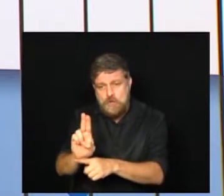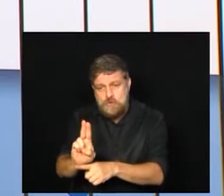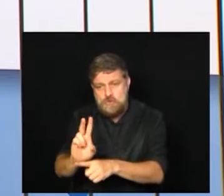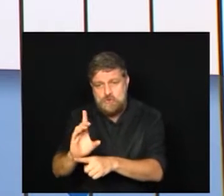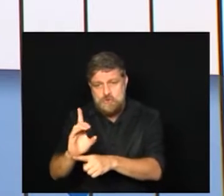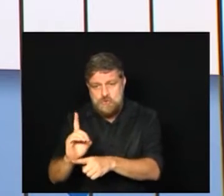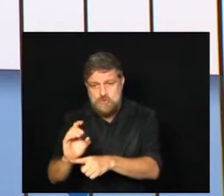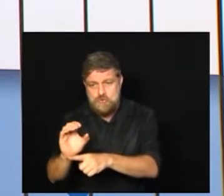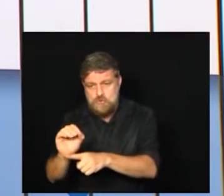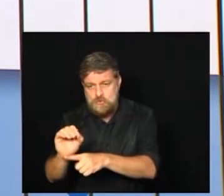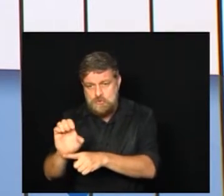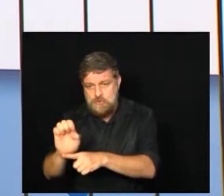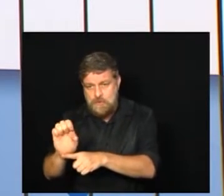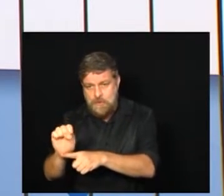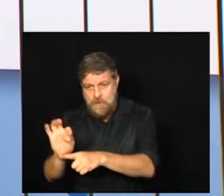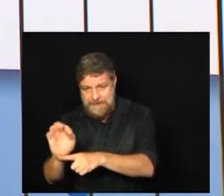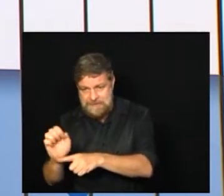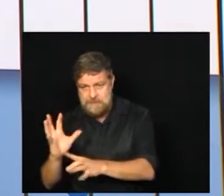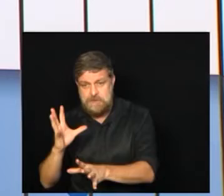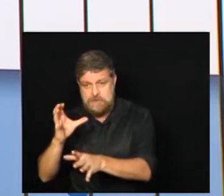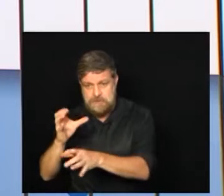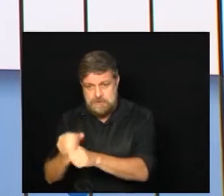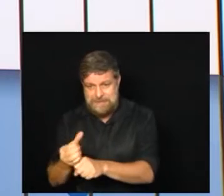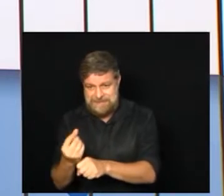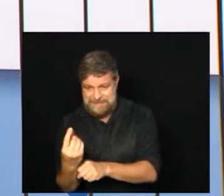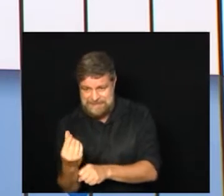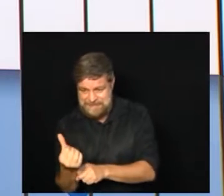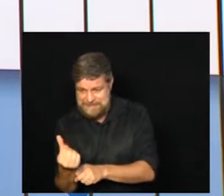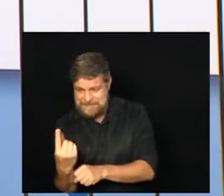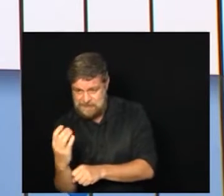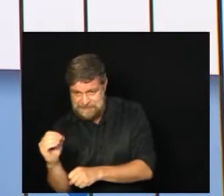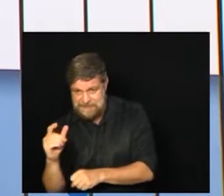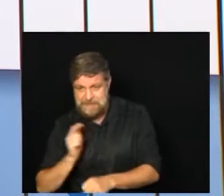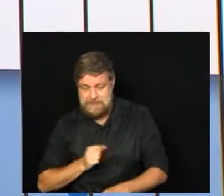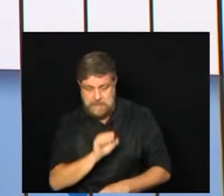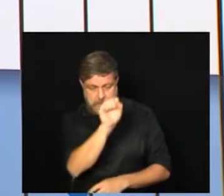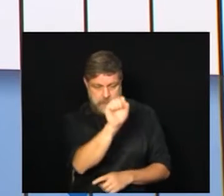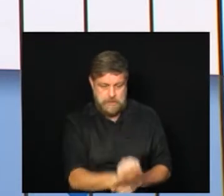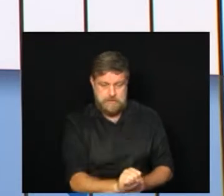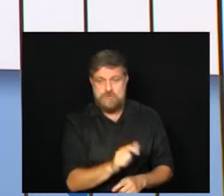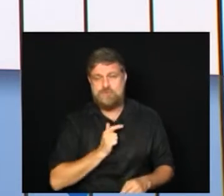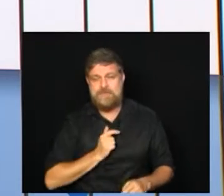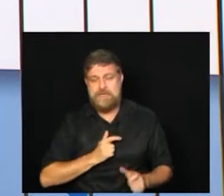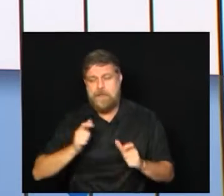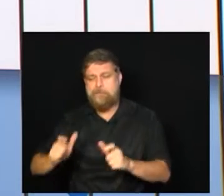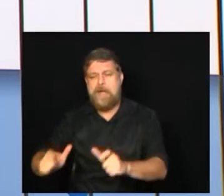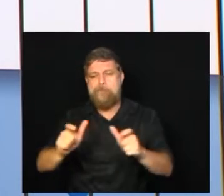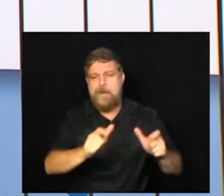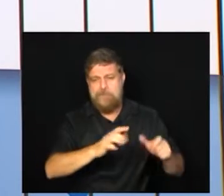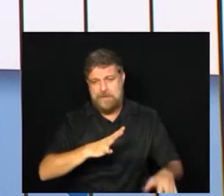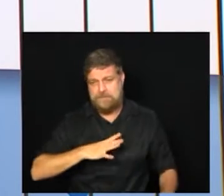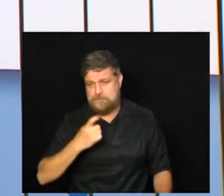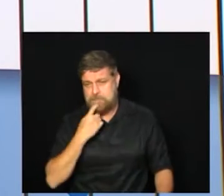soma 610. A Sul, 472 casos, a região leste da cidade